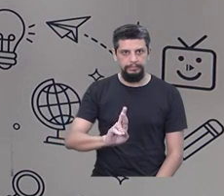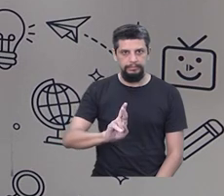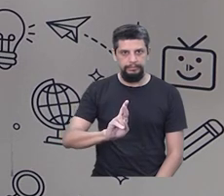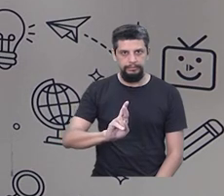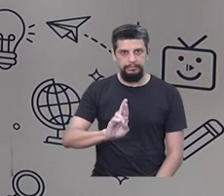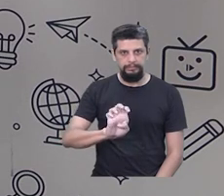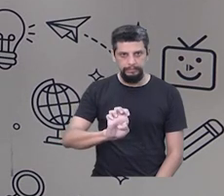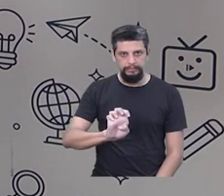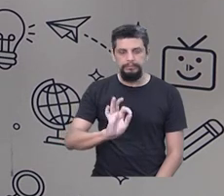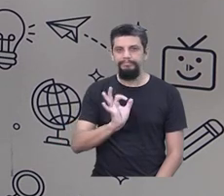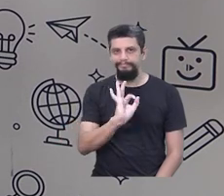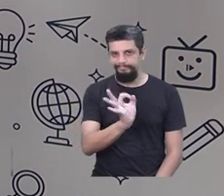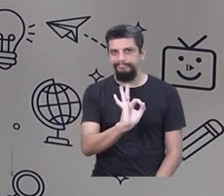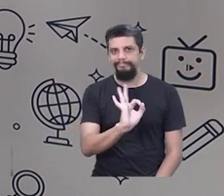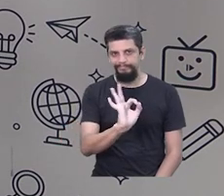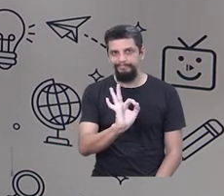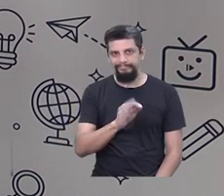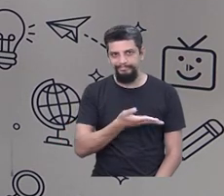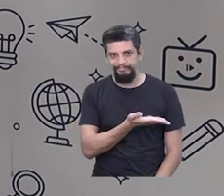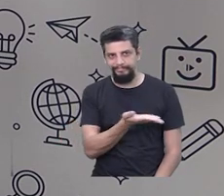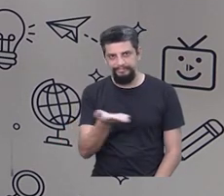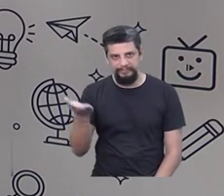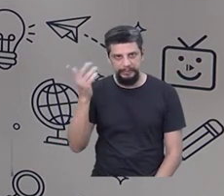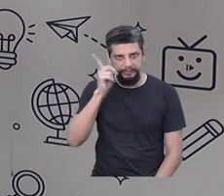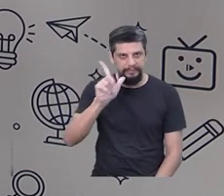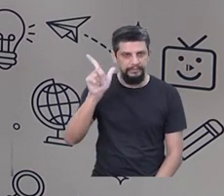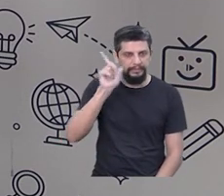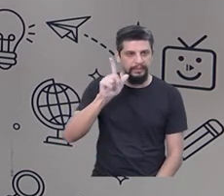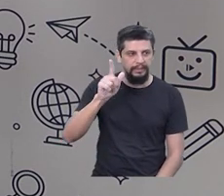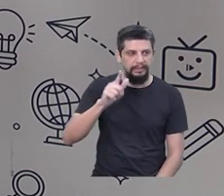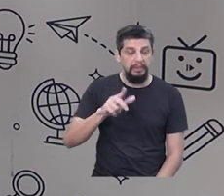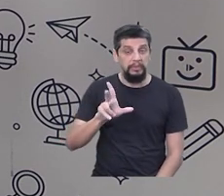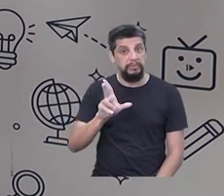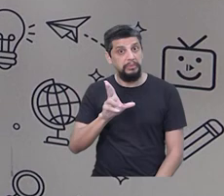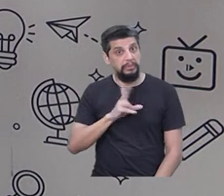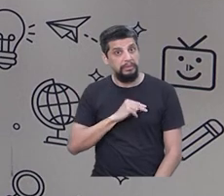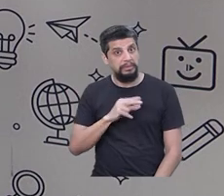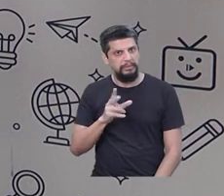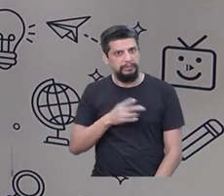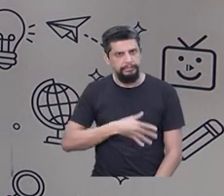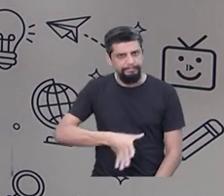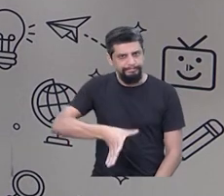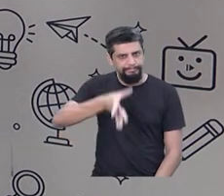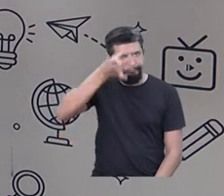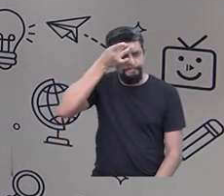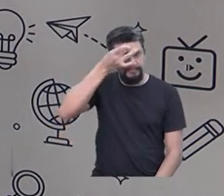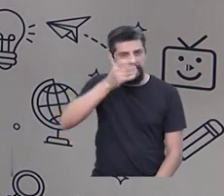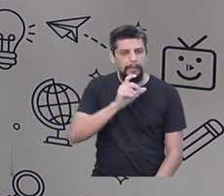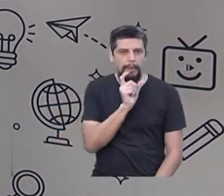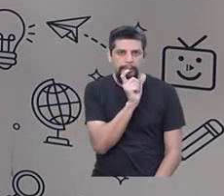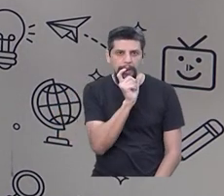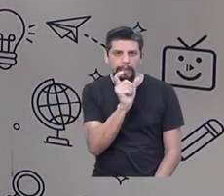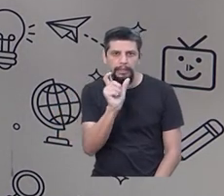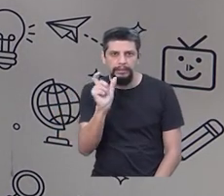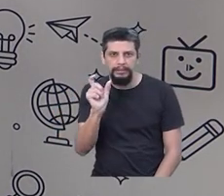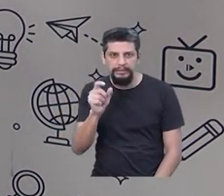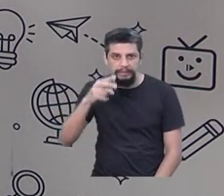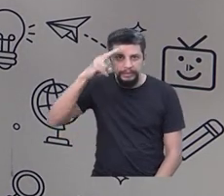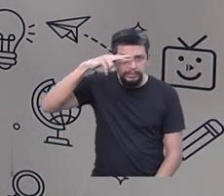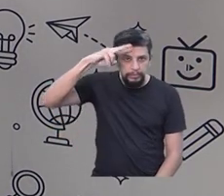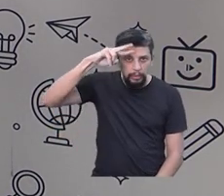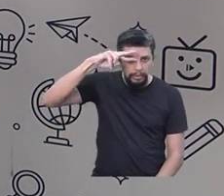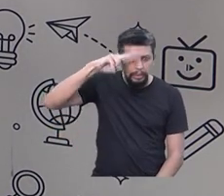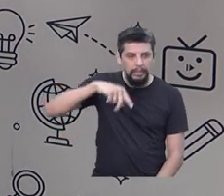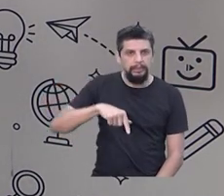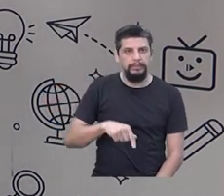lebre, isso mesmo. Nossa, nós estamos gravando muitas partes da nossa história